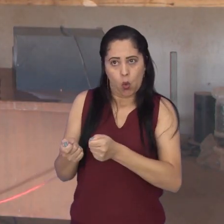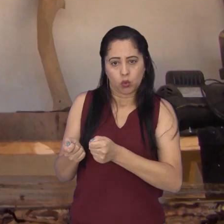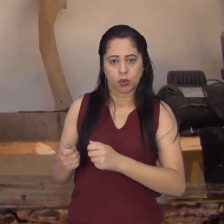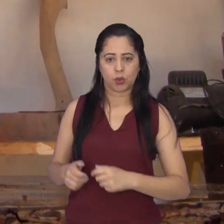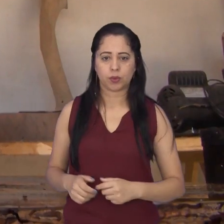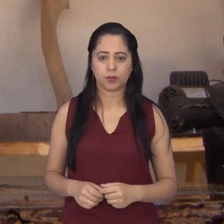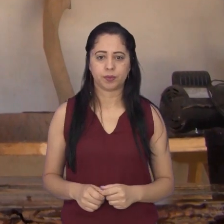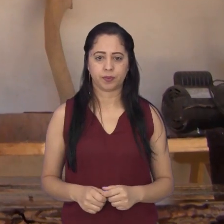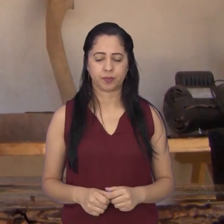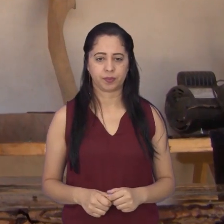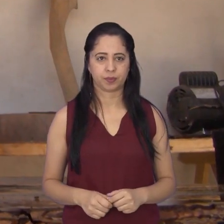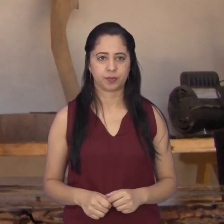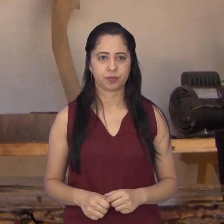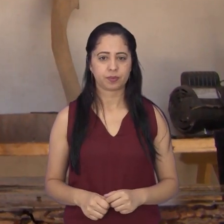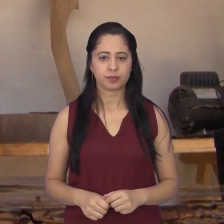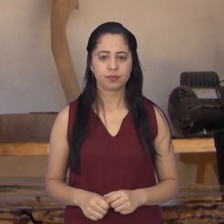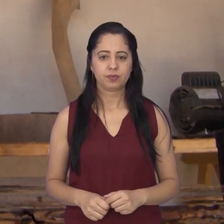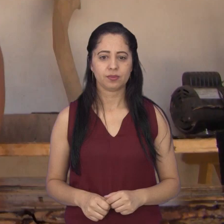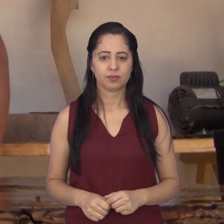controla.